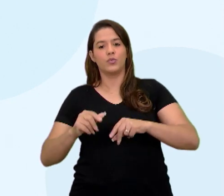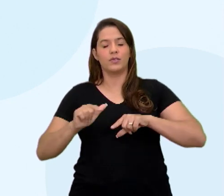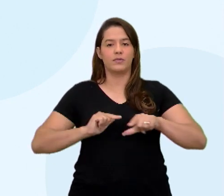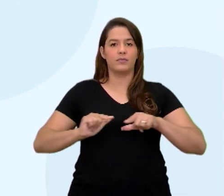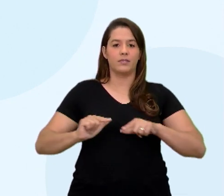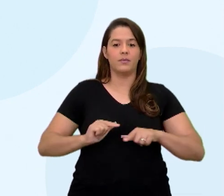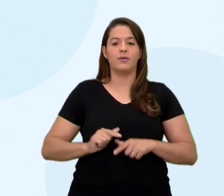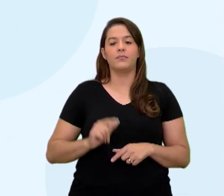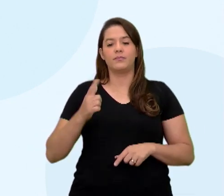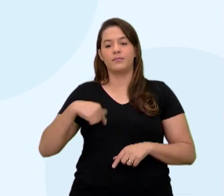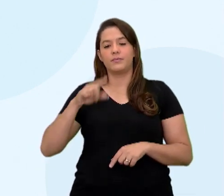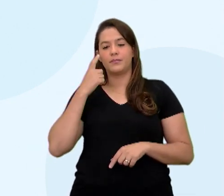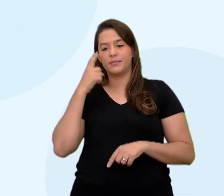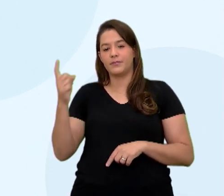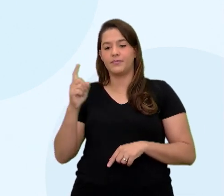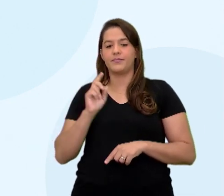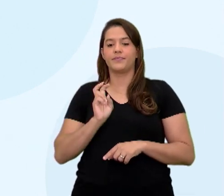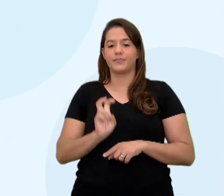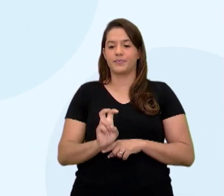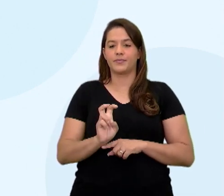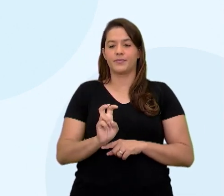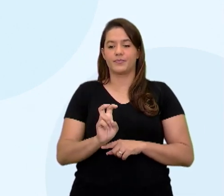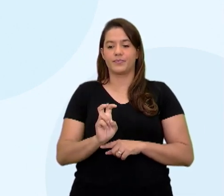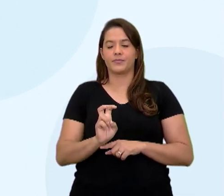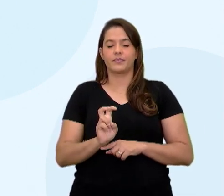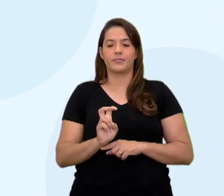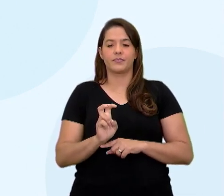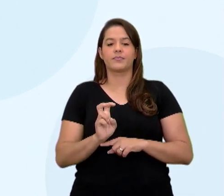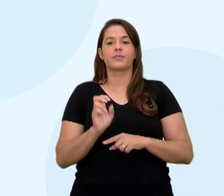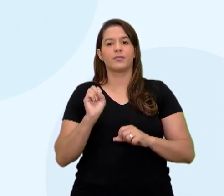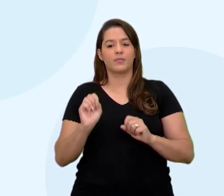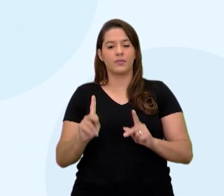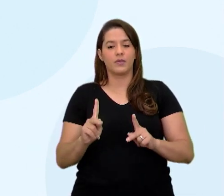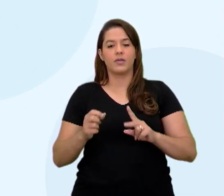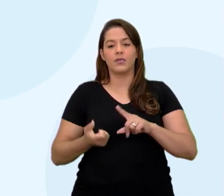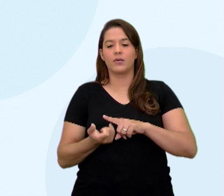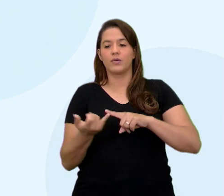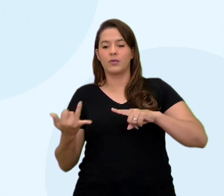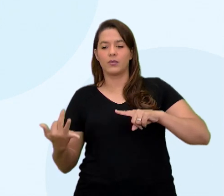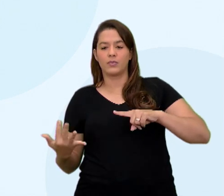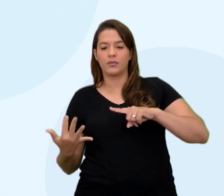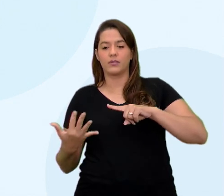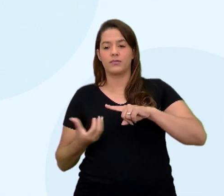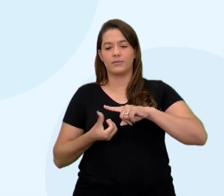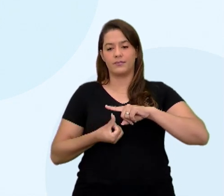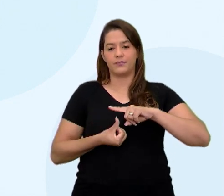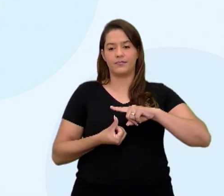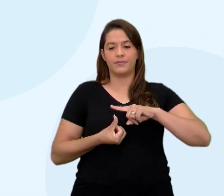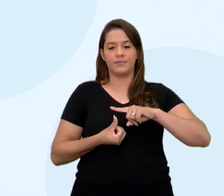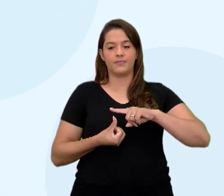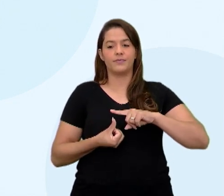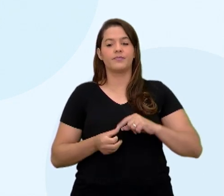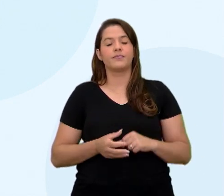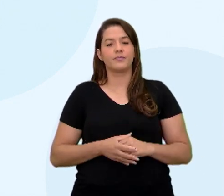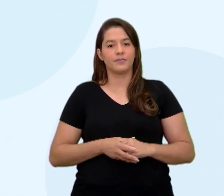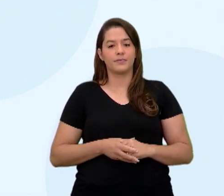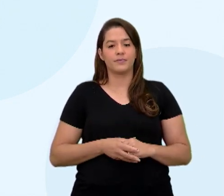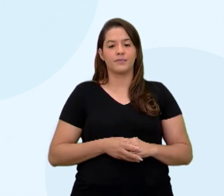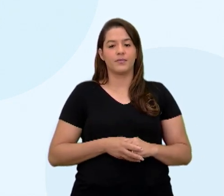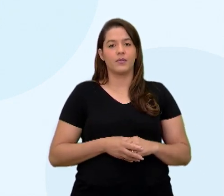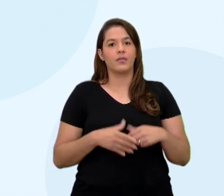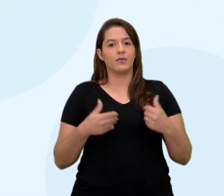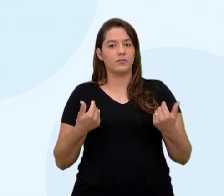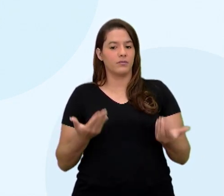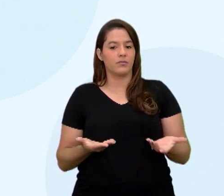seja, com ocupação, 5 indivíduos na família Ribeiro. Tá, ok? Quantas pessoas tem na força de trabalho na família Ribeiro? 6